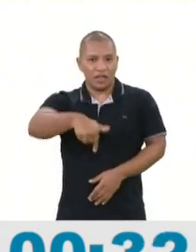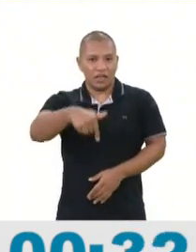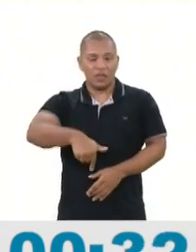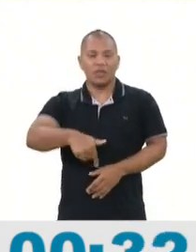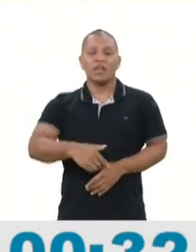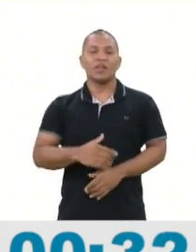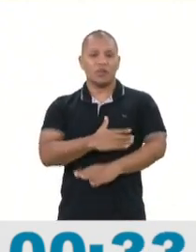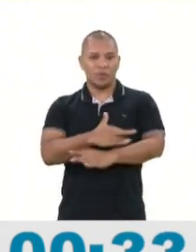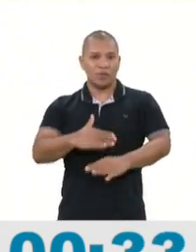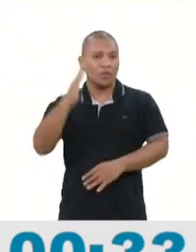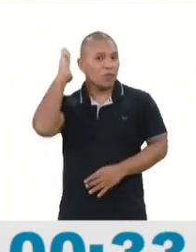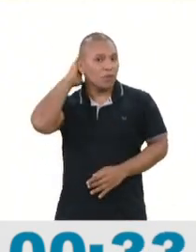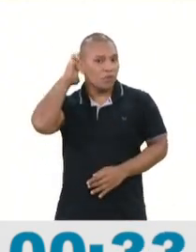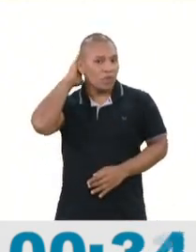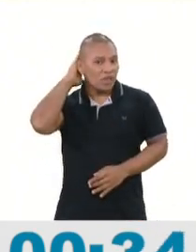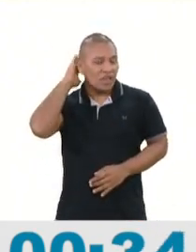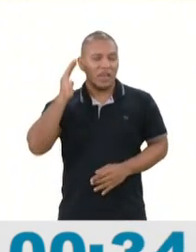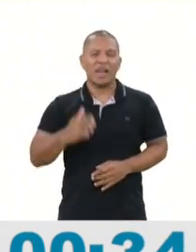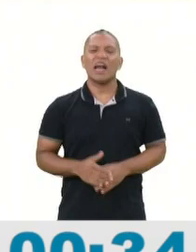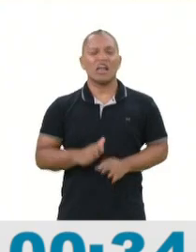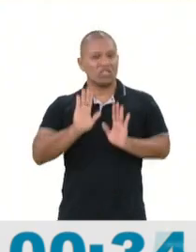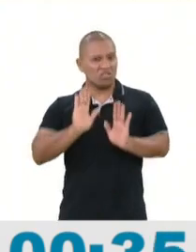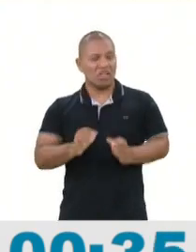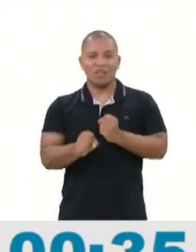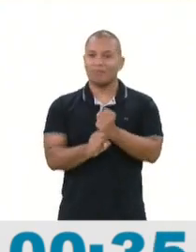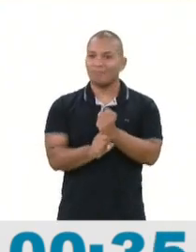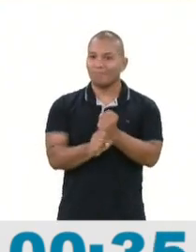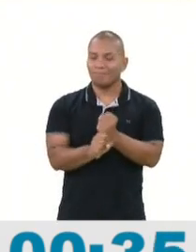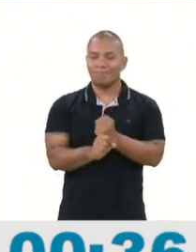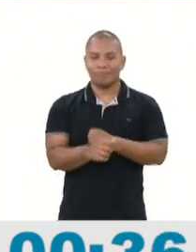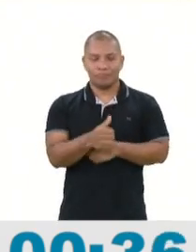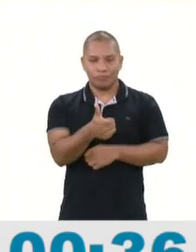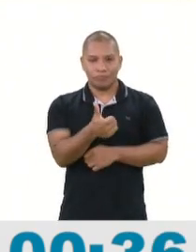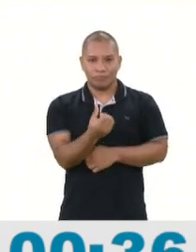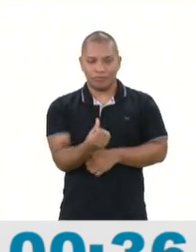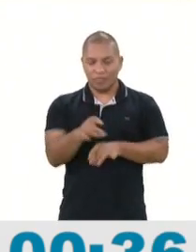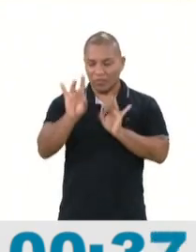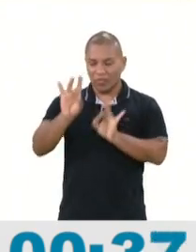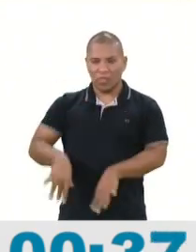retirar Belém desses 16 anos de abandono, de tanto